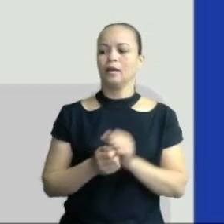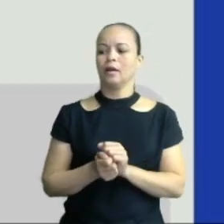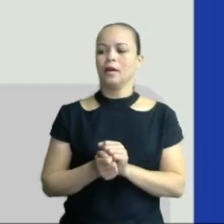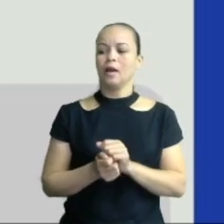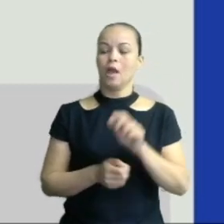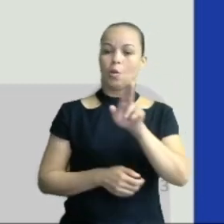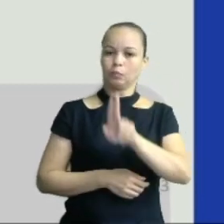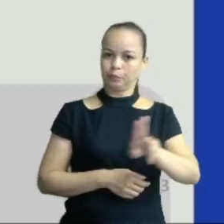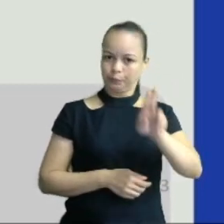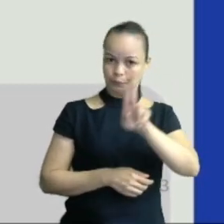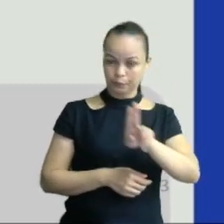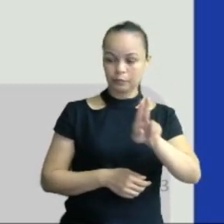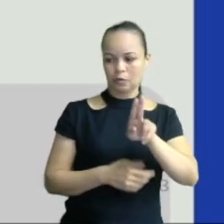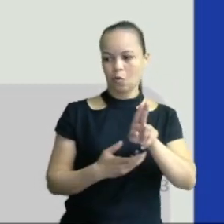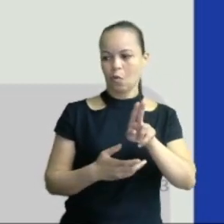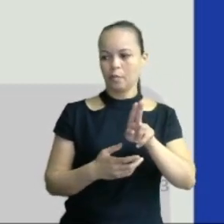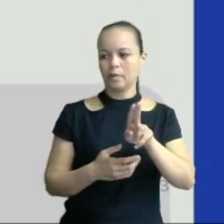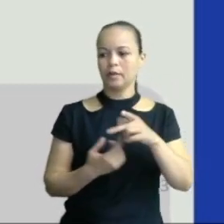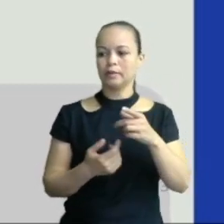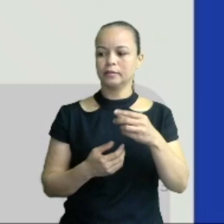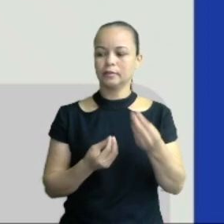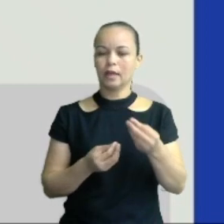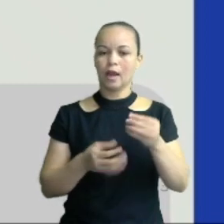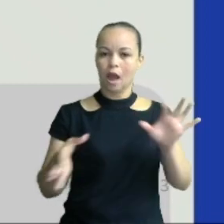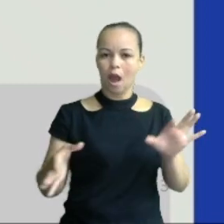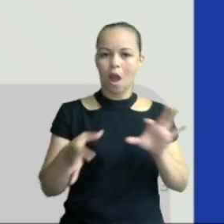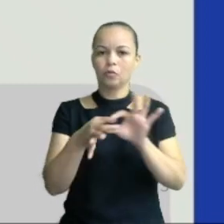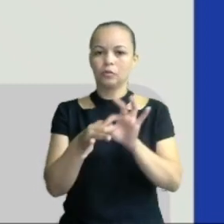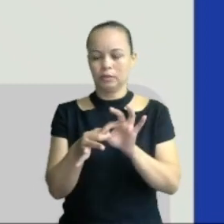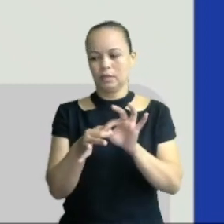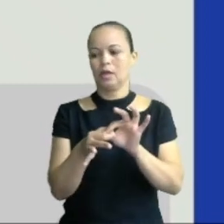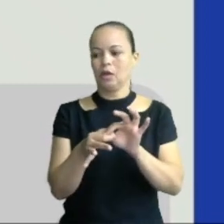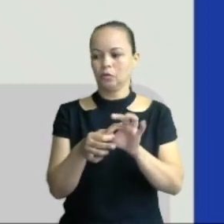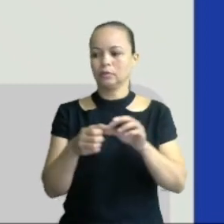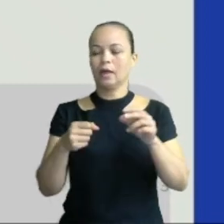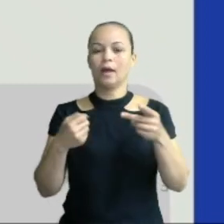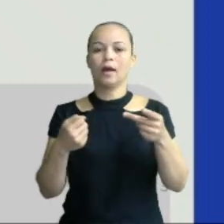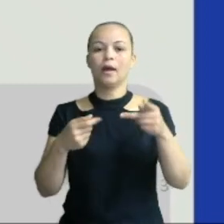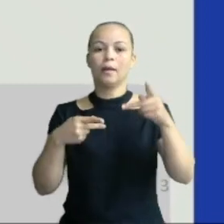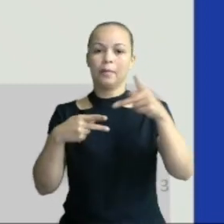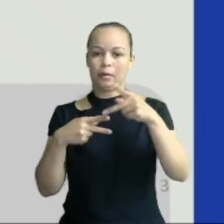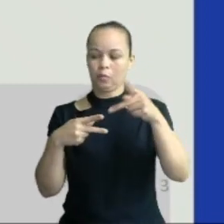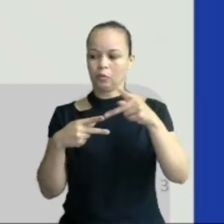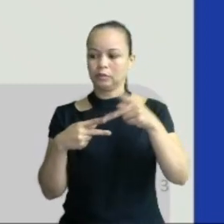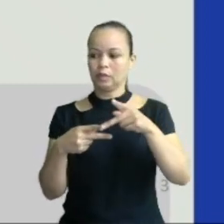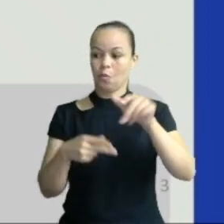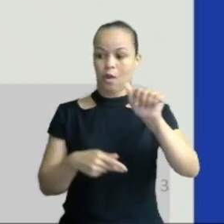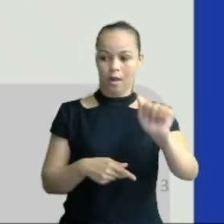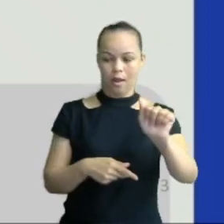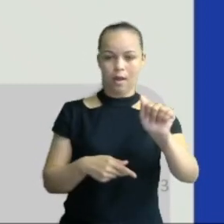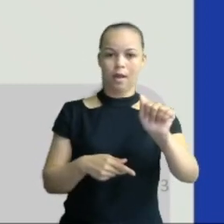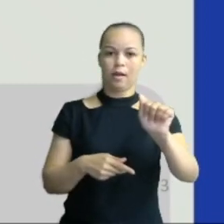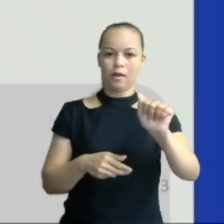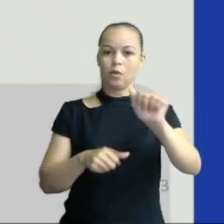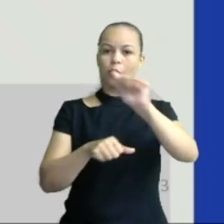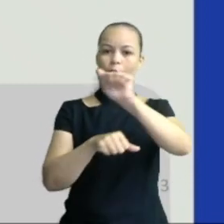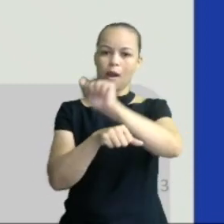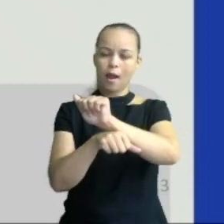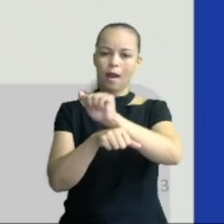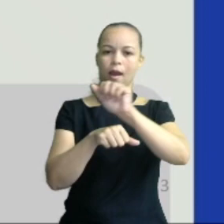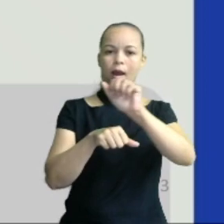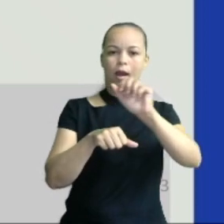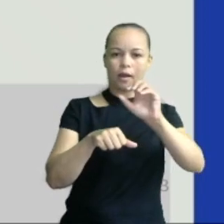é o nome que se dá à união da preposição a com o artigo